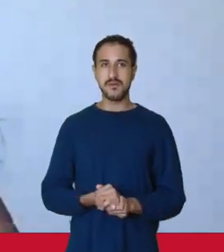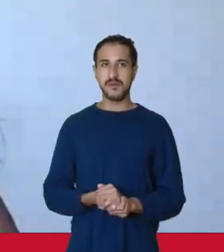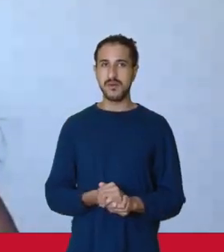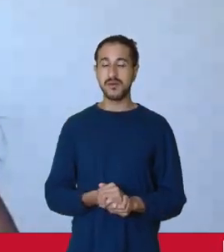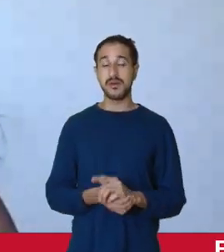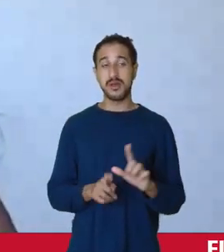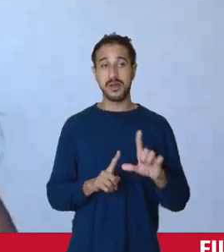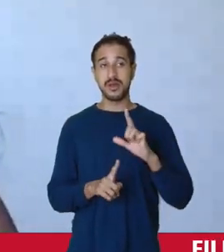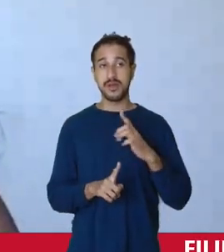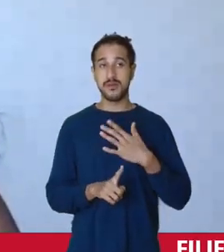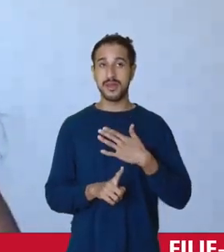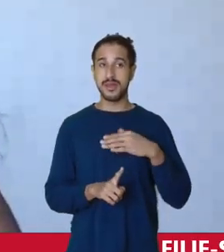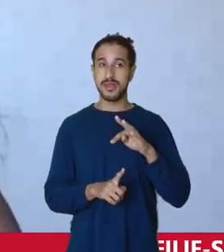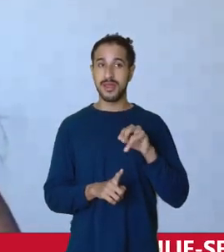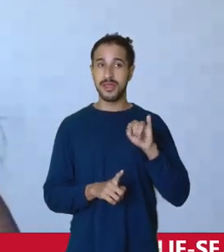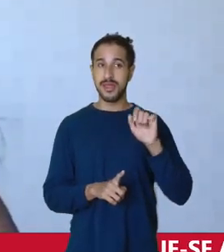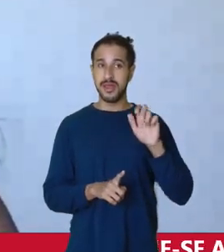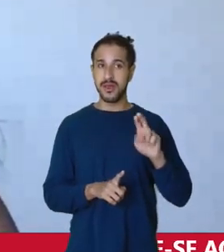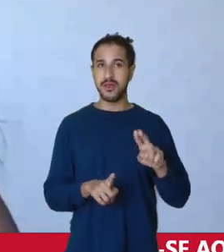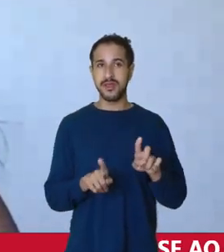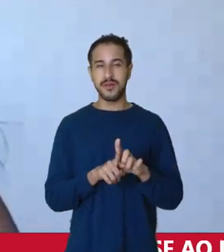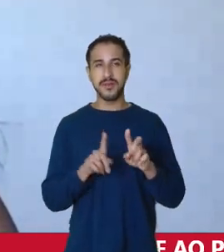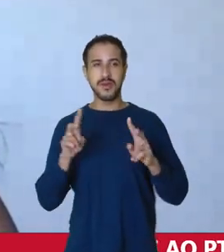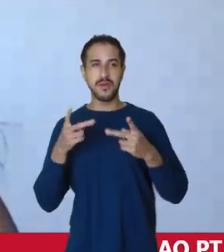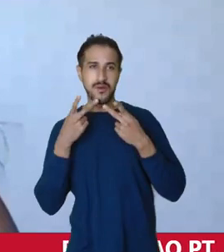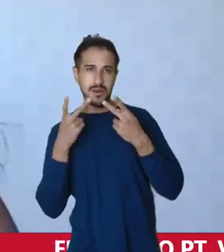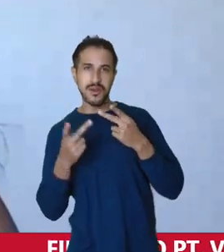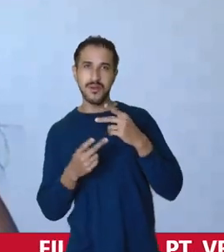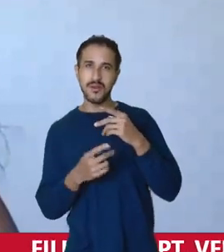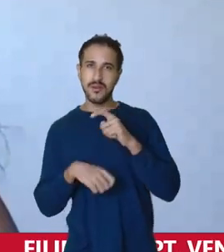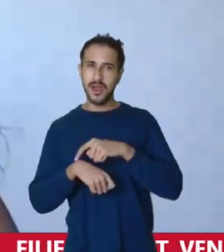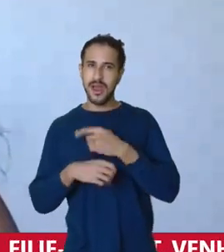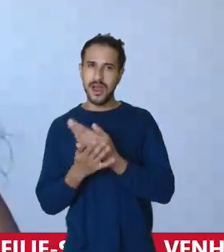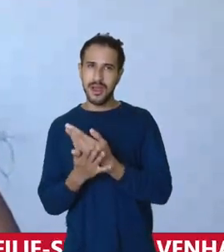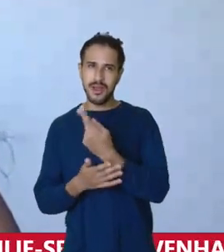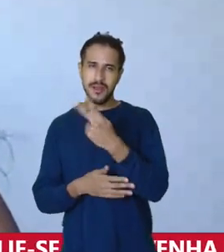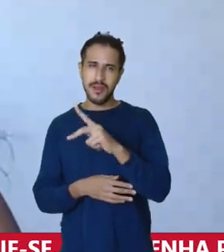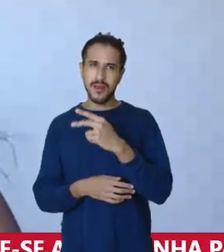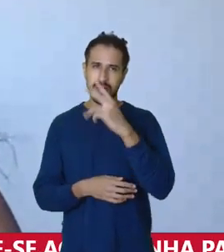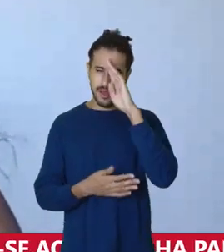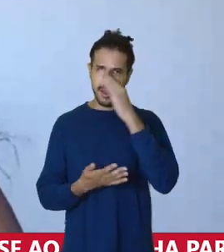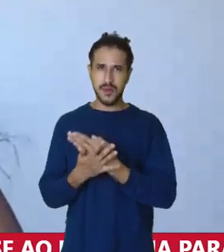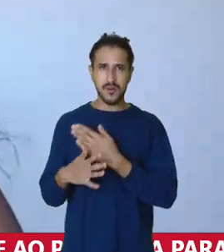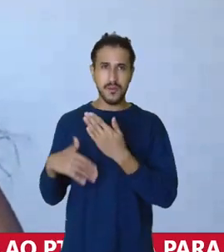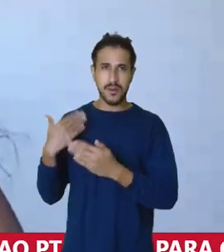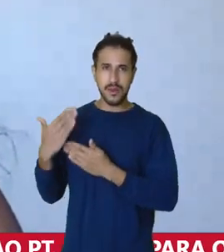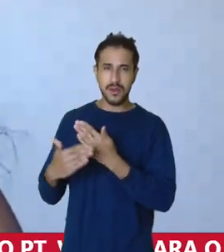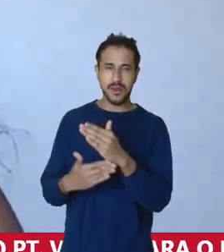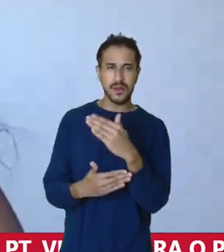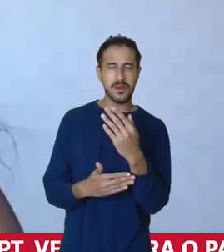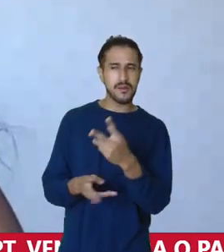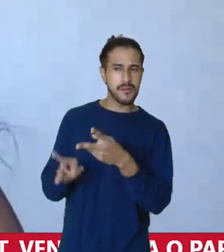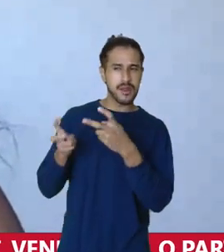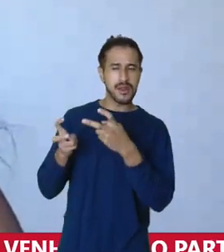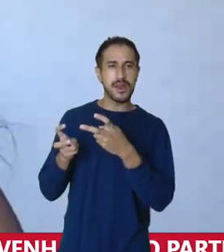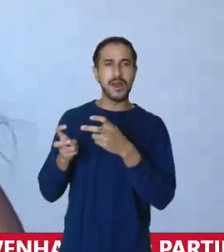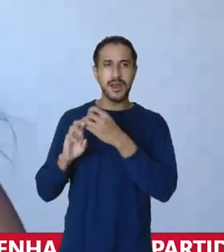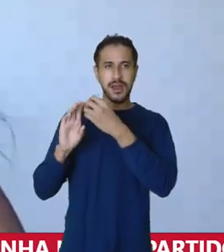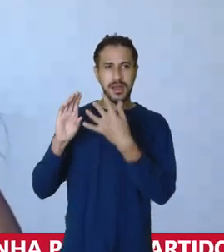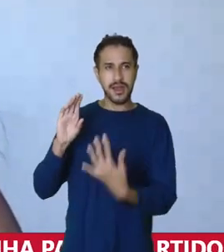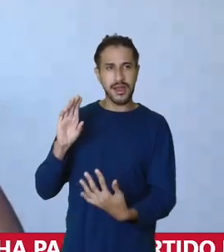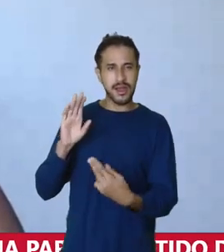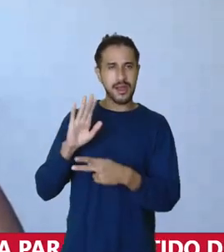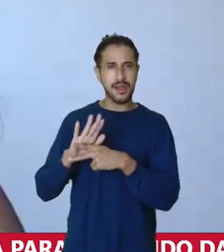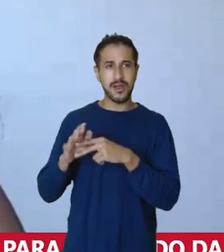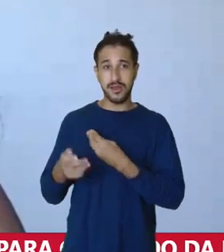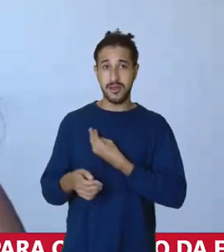antes de mim, e que a Tatal também cita durante a aula dela. Então, acho que o processo de reconhecimento das especificidades